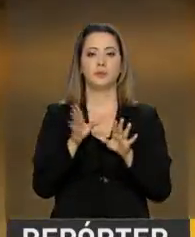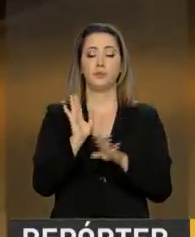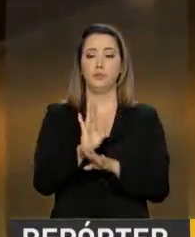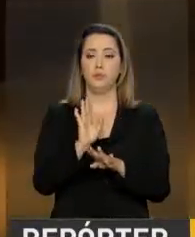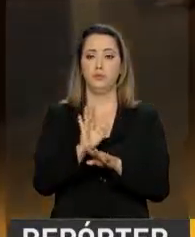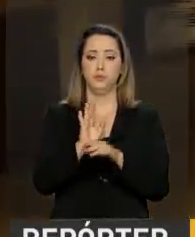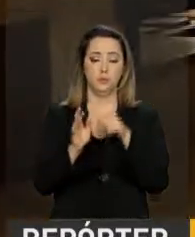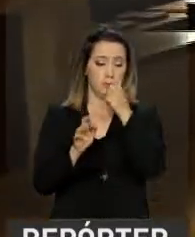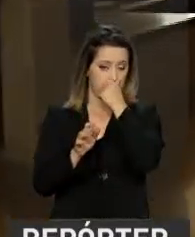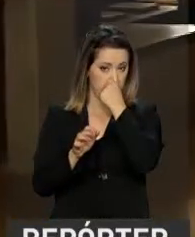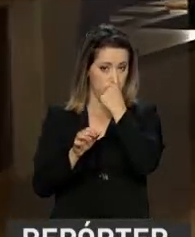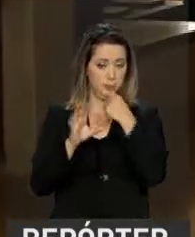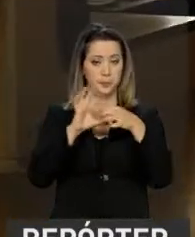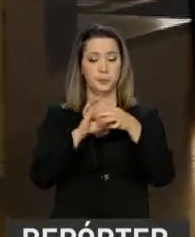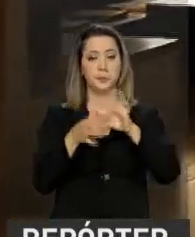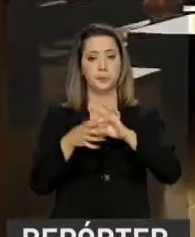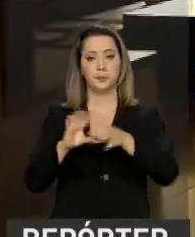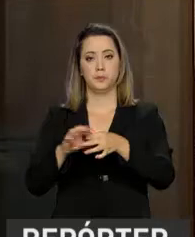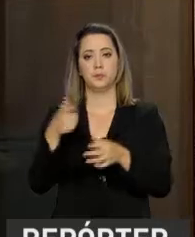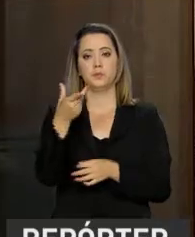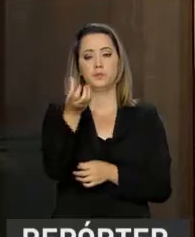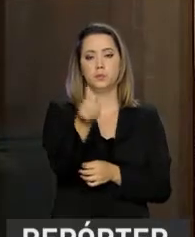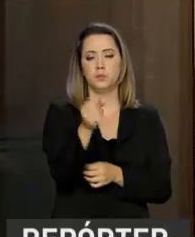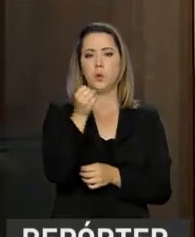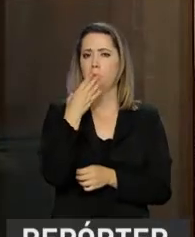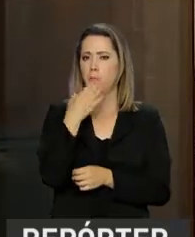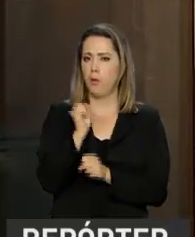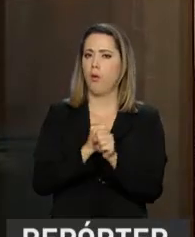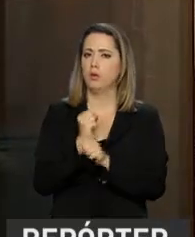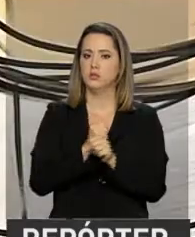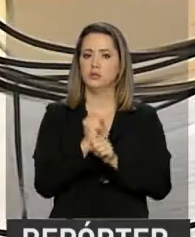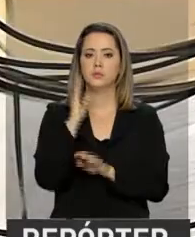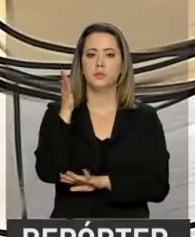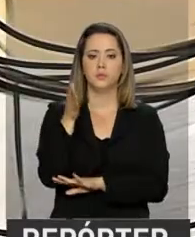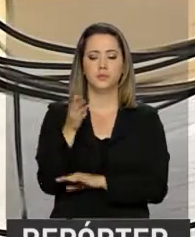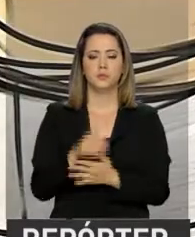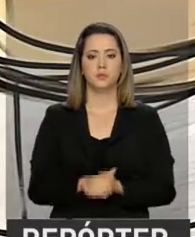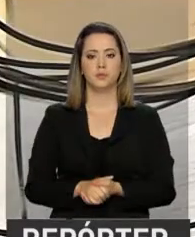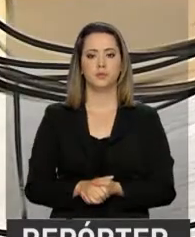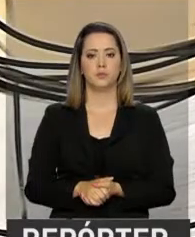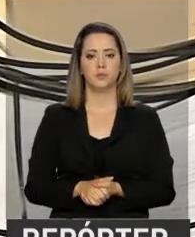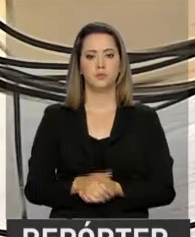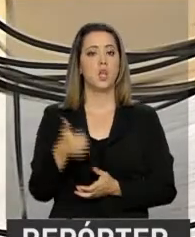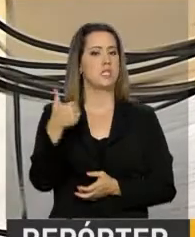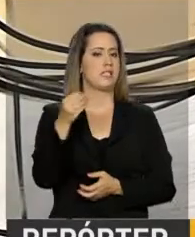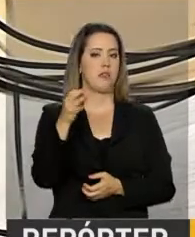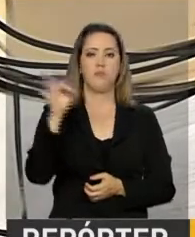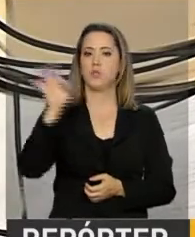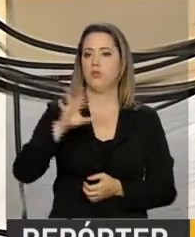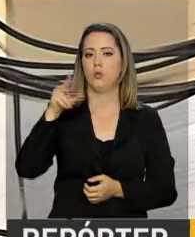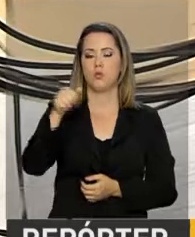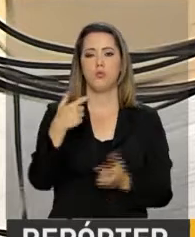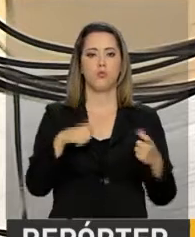à demanda das olimpíadas em 2016 um bom ano para o setor hoteleiro a ocupação foi 100% em todos